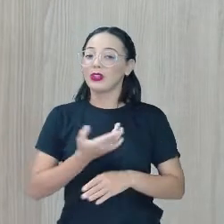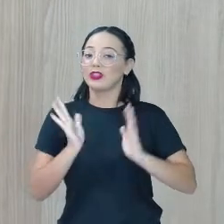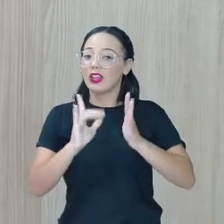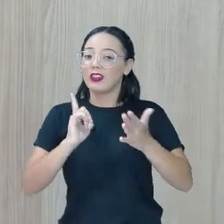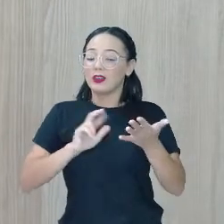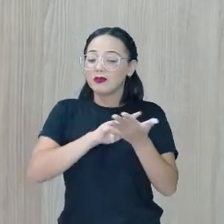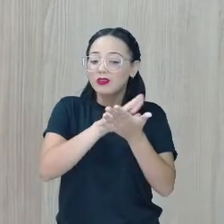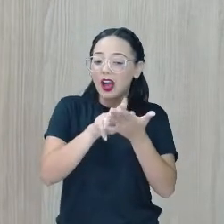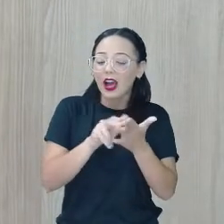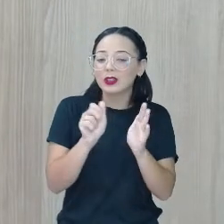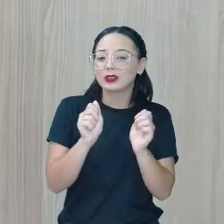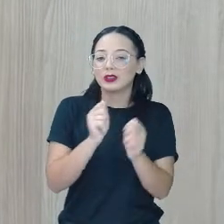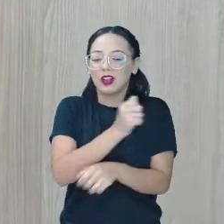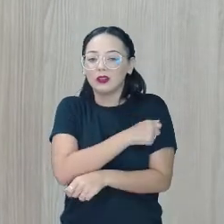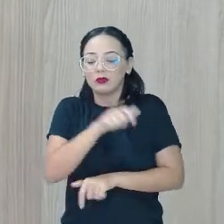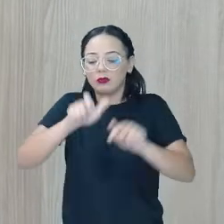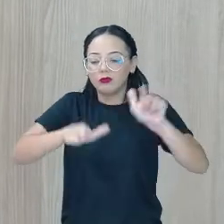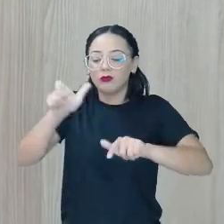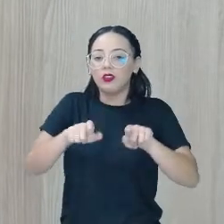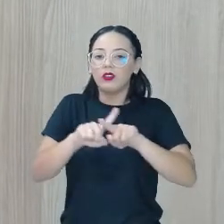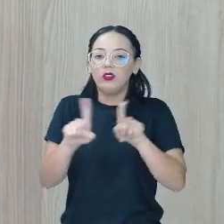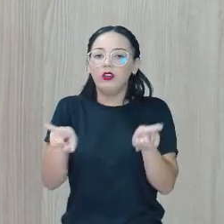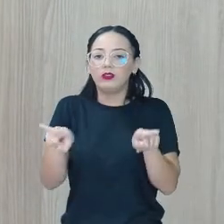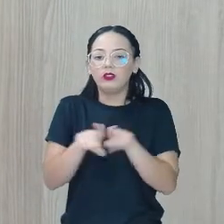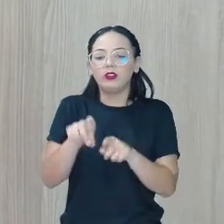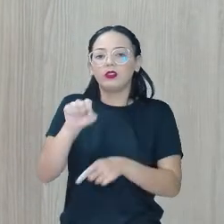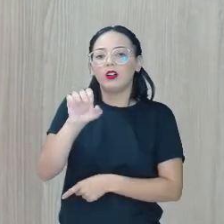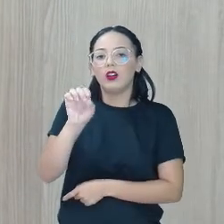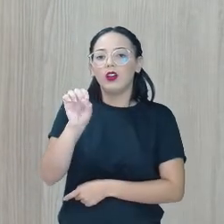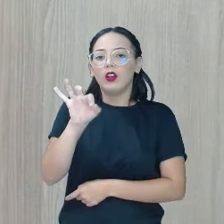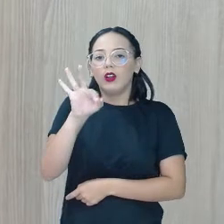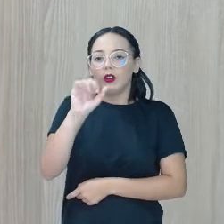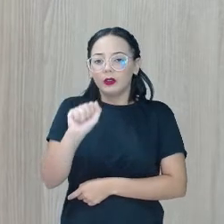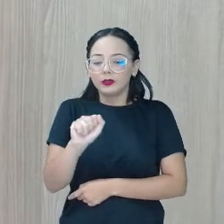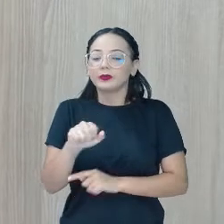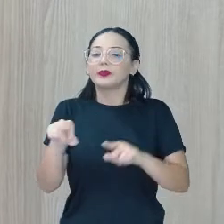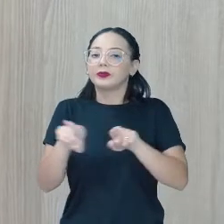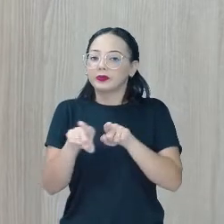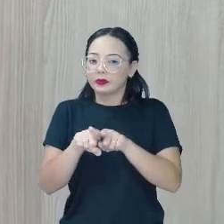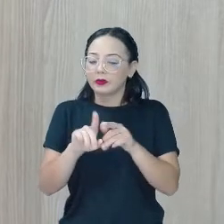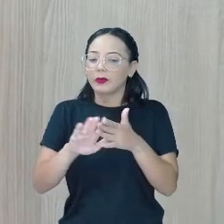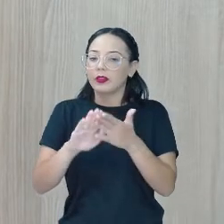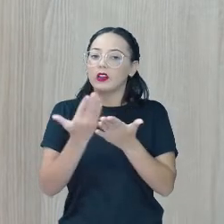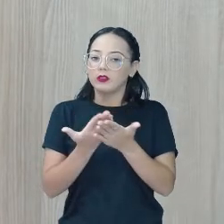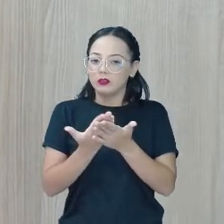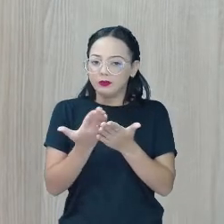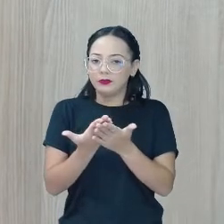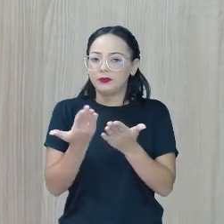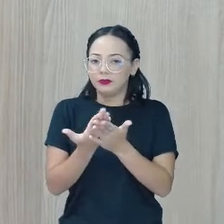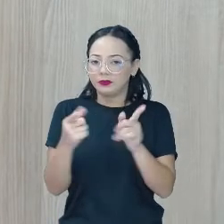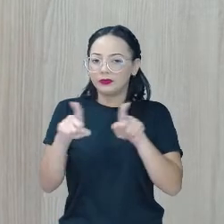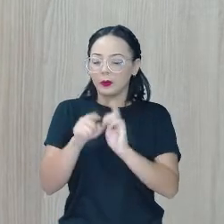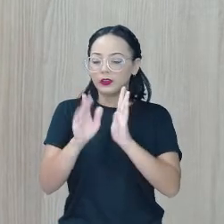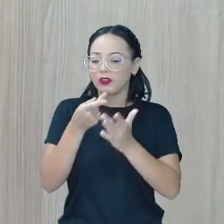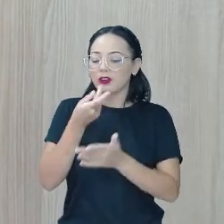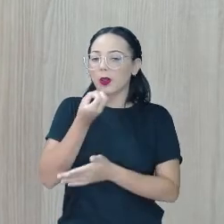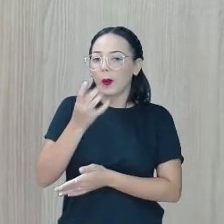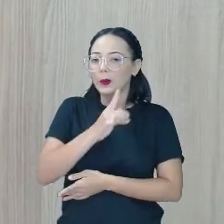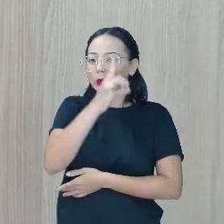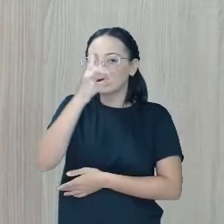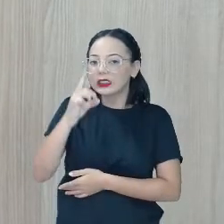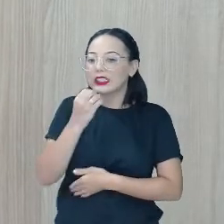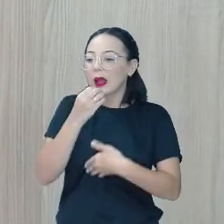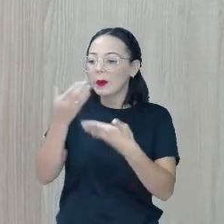alunos assistindo, mas a nossa querida Sofia, da Escola Alexandre Muniz de Oliveira, já está dando o bom dia dela, dando